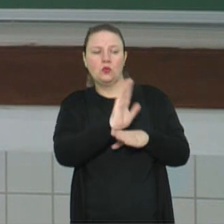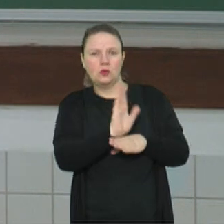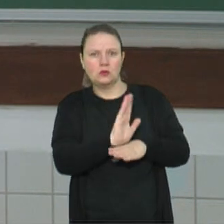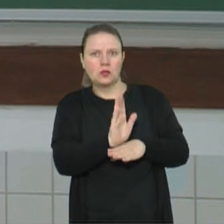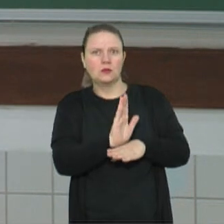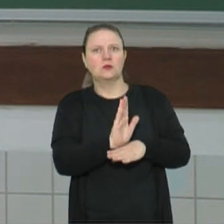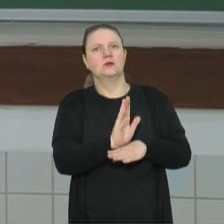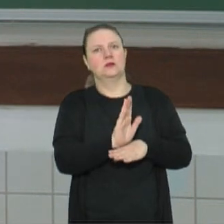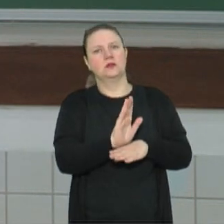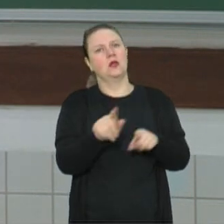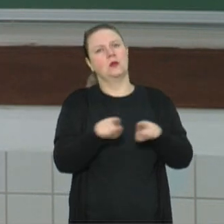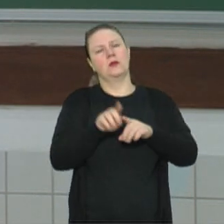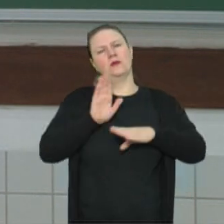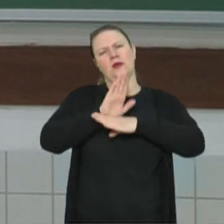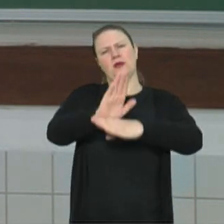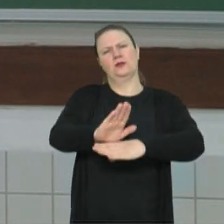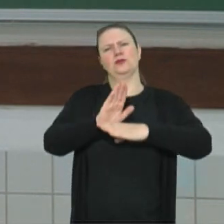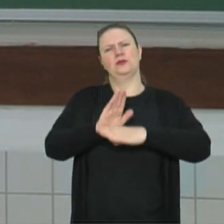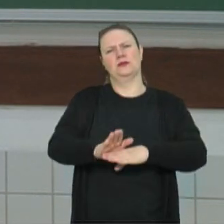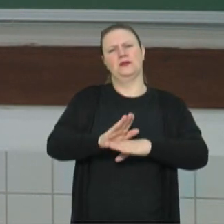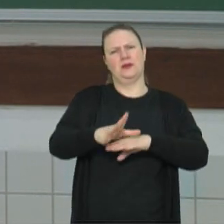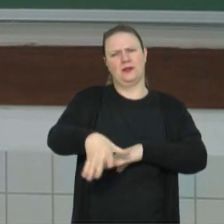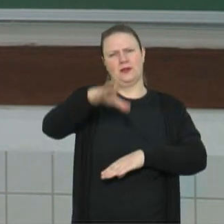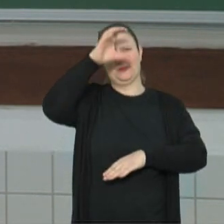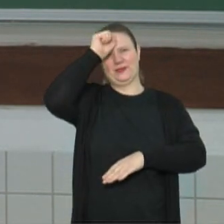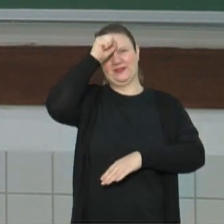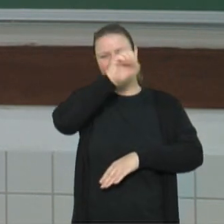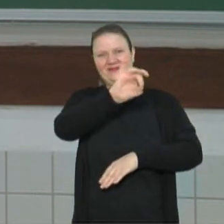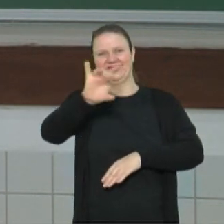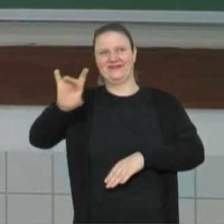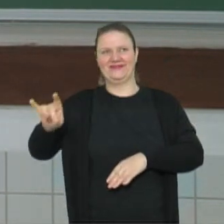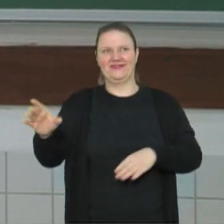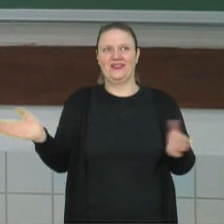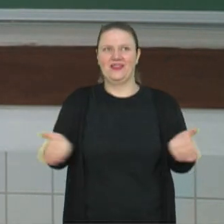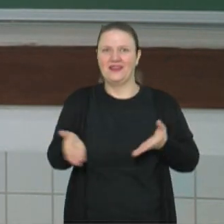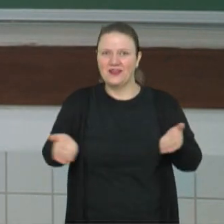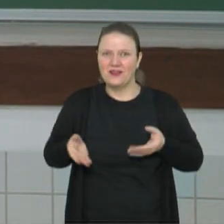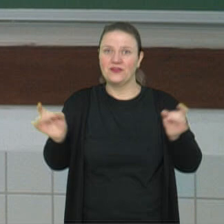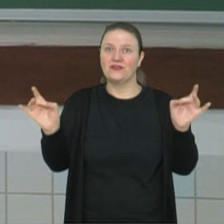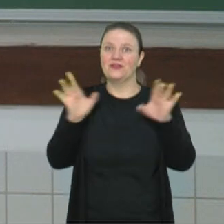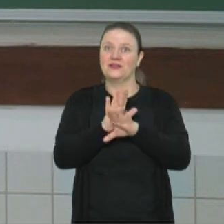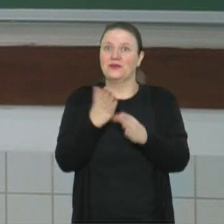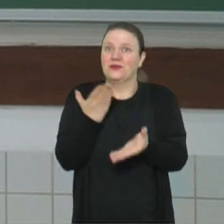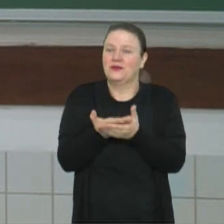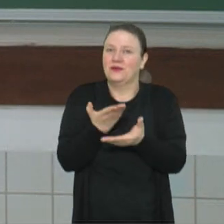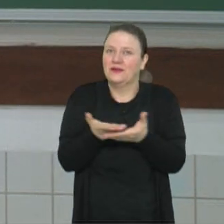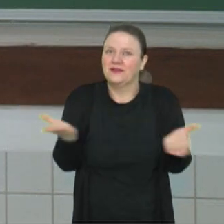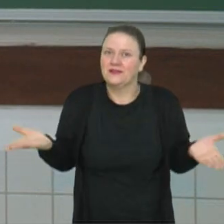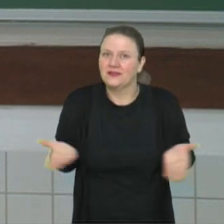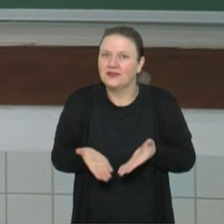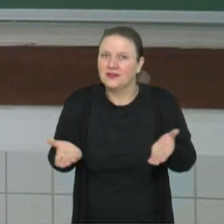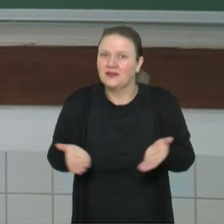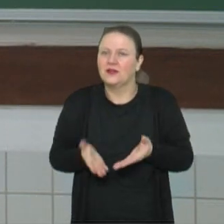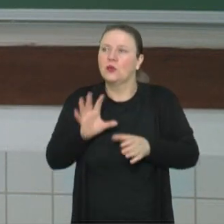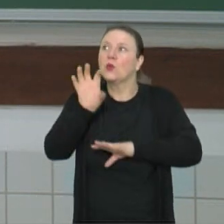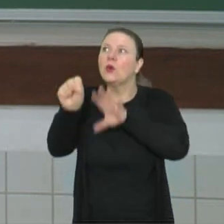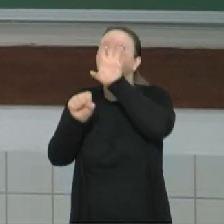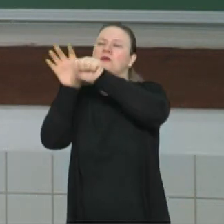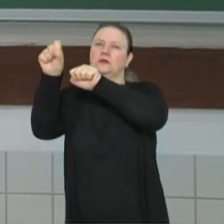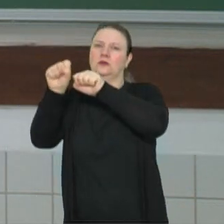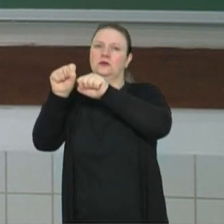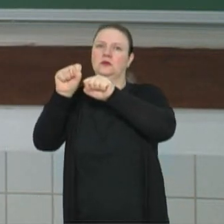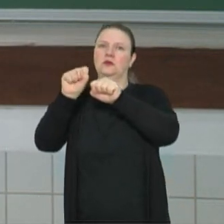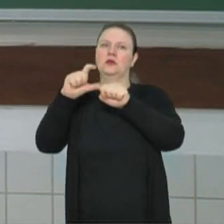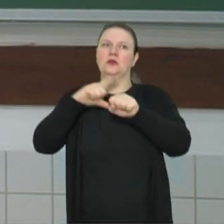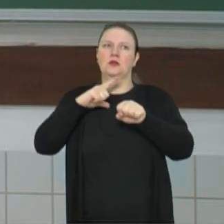assiste, que vai ajudar aí muito no aprendizado de vocês. E assim, pessoal, fechamos a nossa aula de hoje, que tratamos sobre a escalada. Dividindo